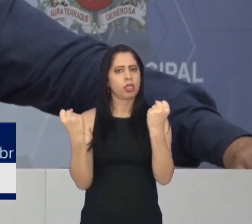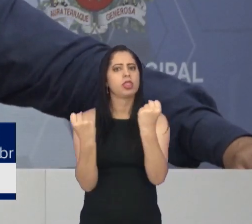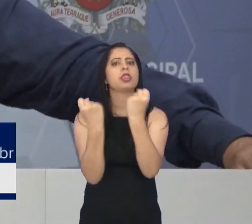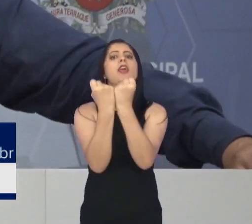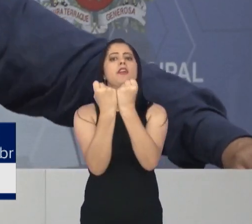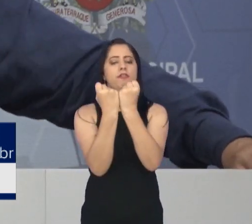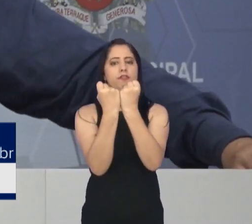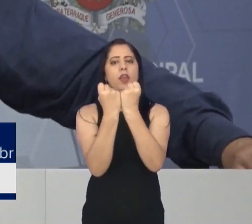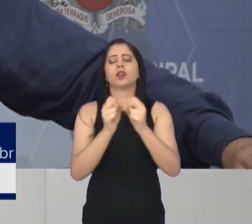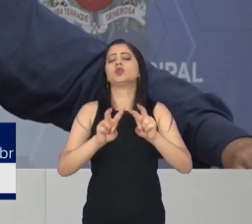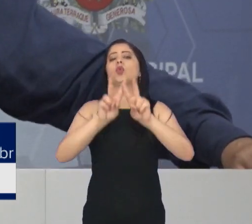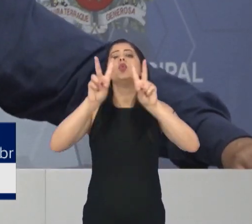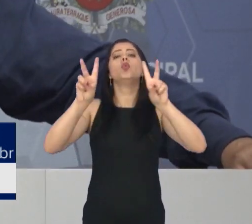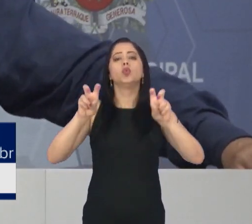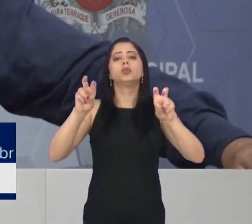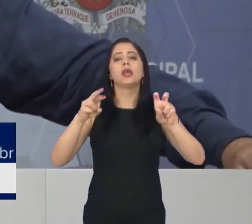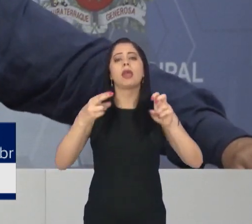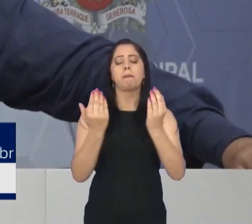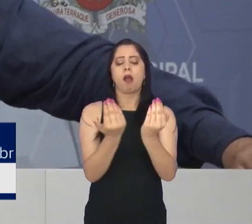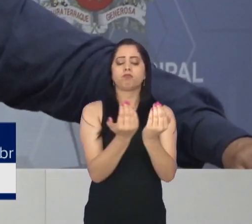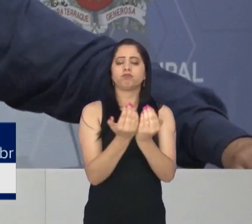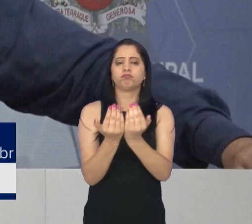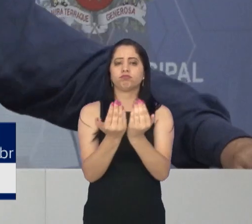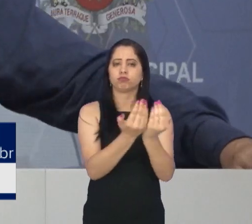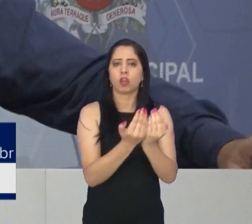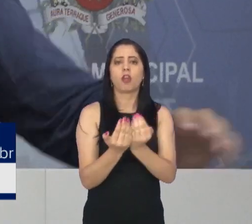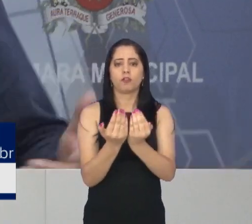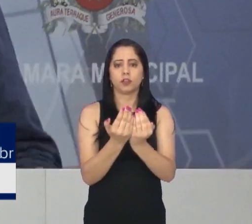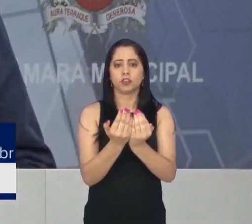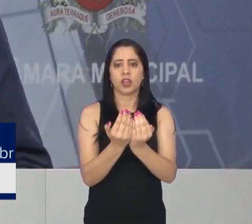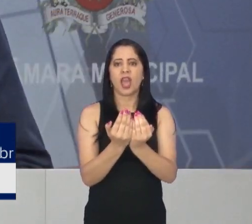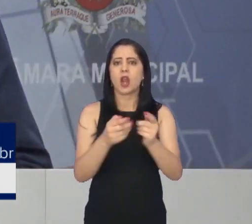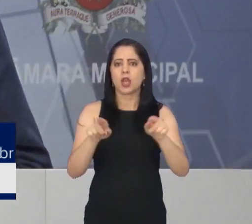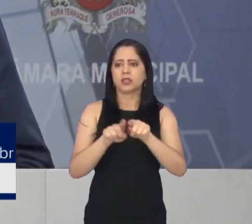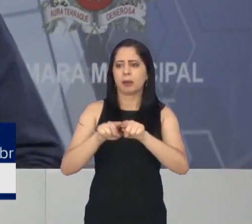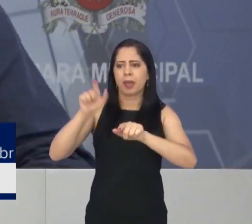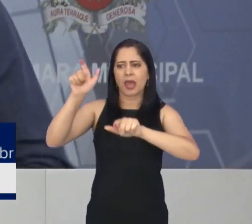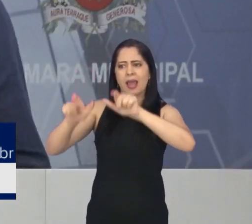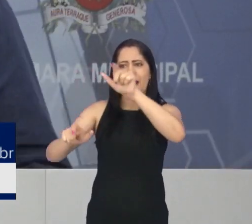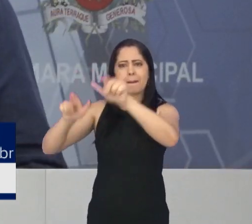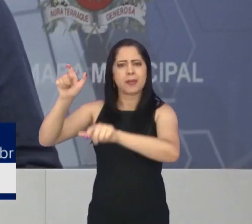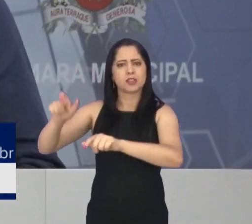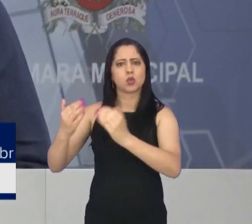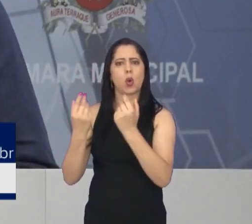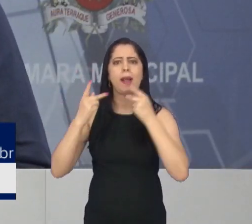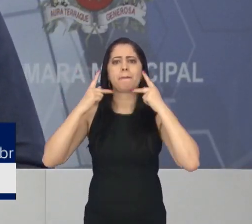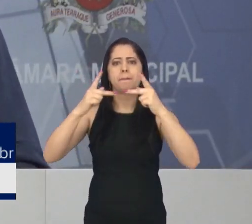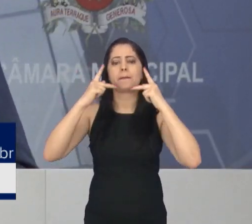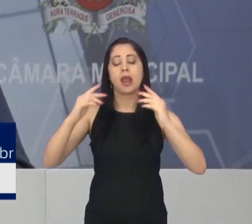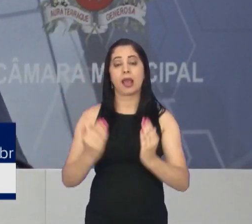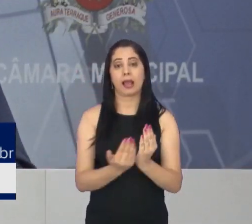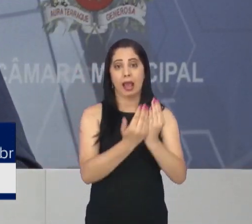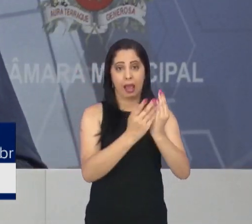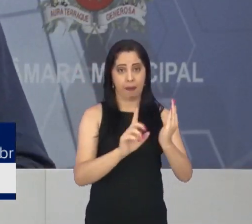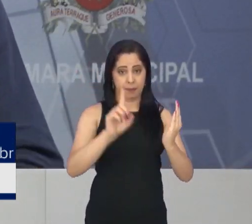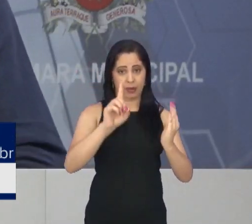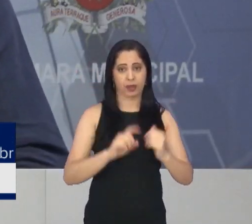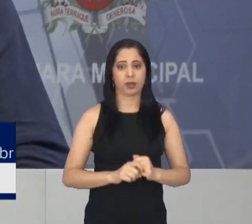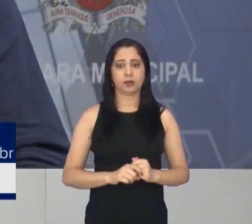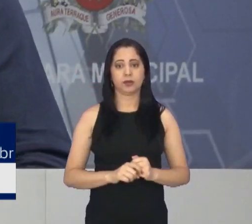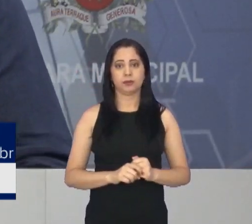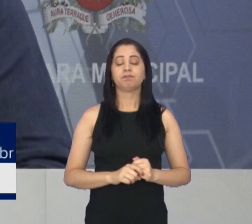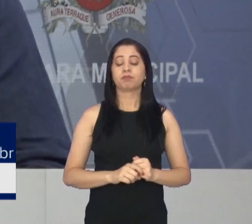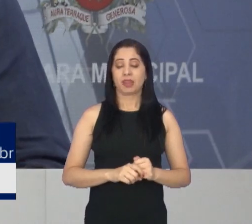da causa, do Evangelho, e todos aqueles que pregam a palavra de Deus, mesmo em tempos